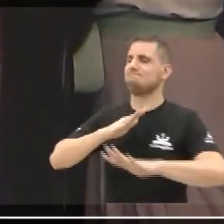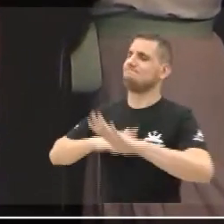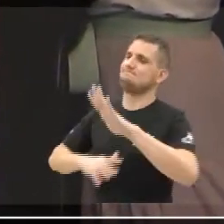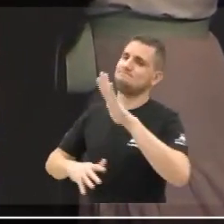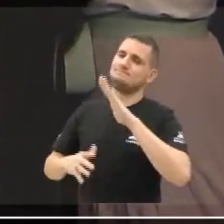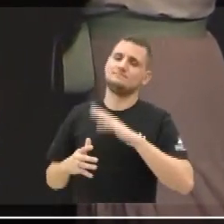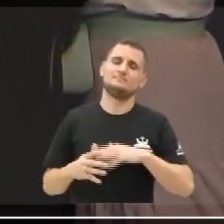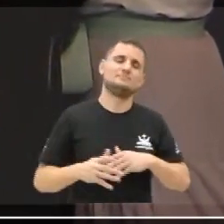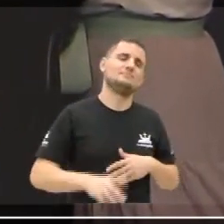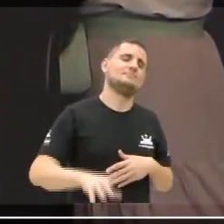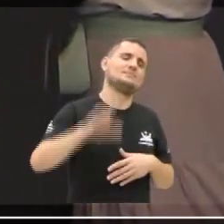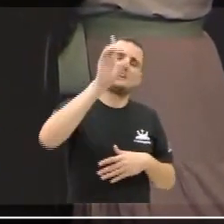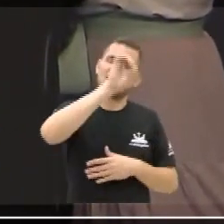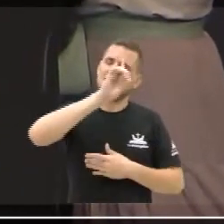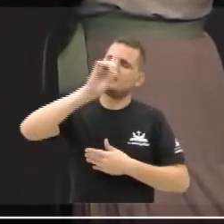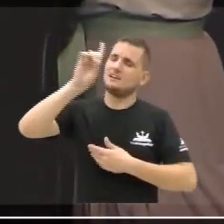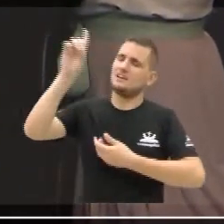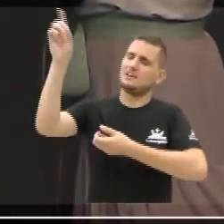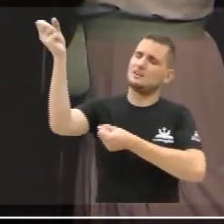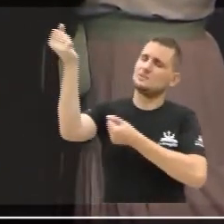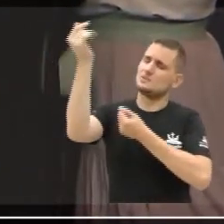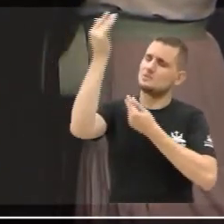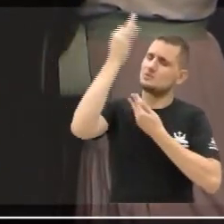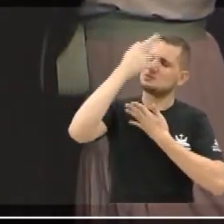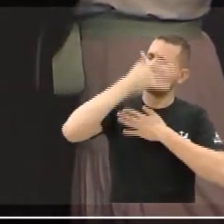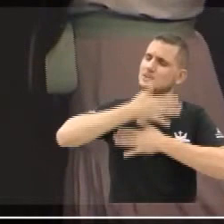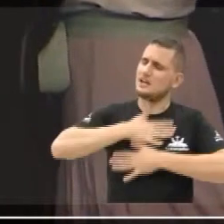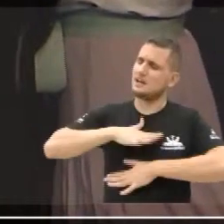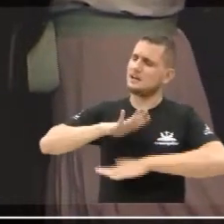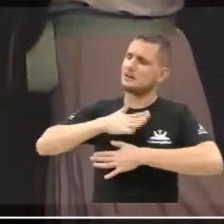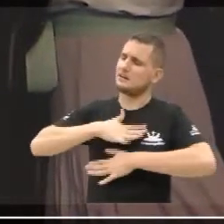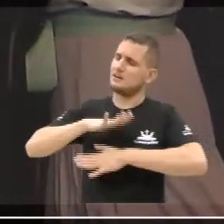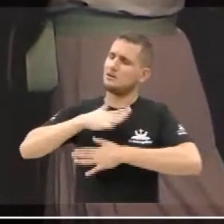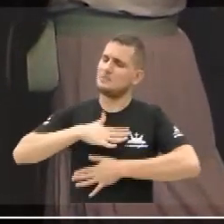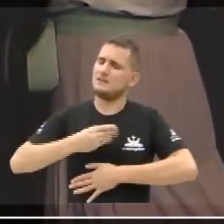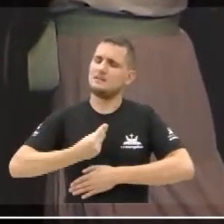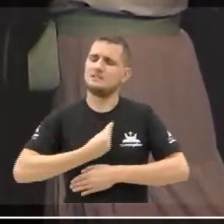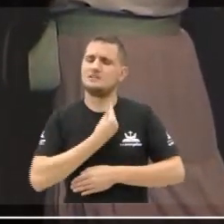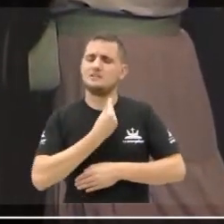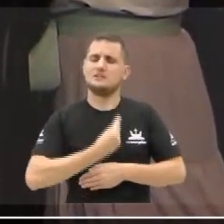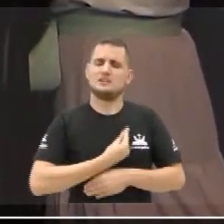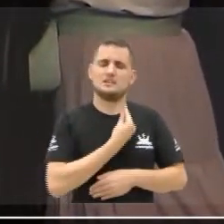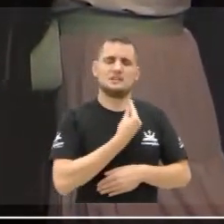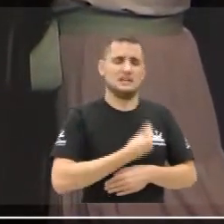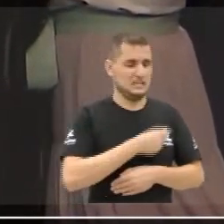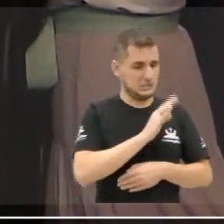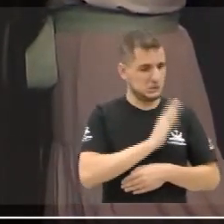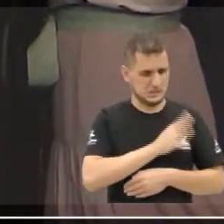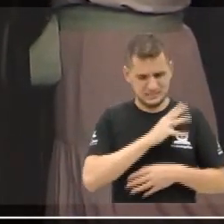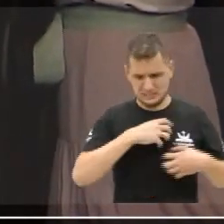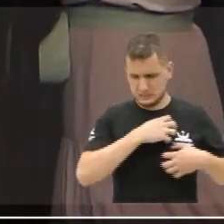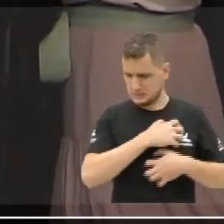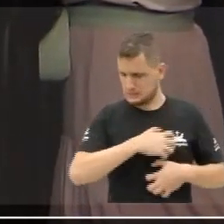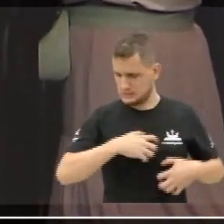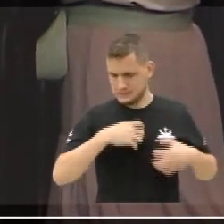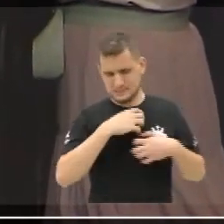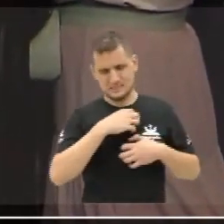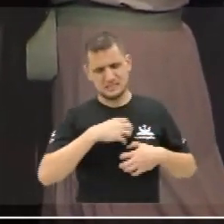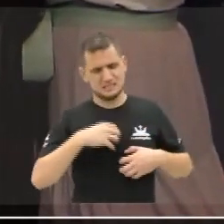oh, oh. Acalma minha tempestade, acalma o meu